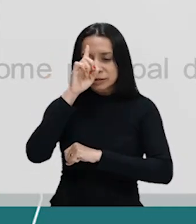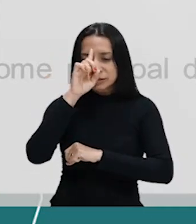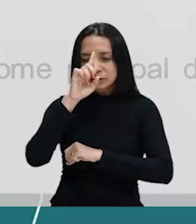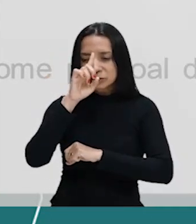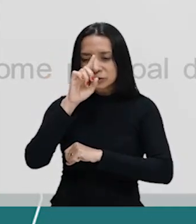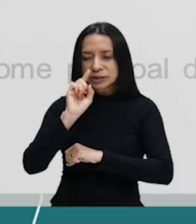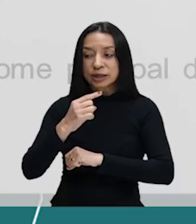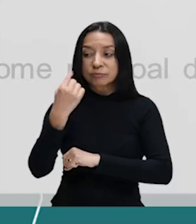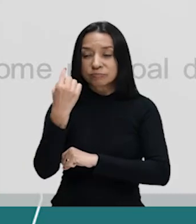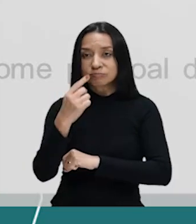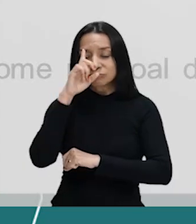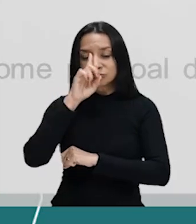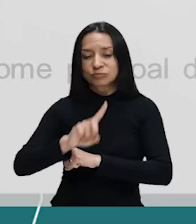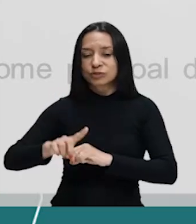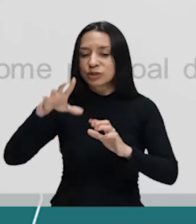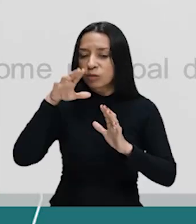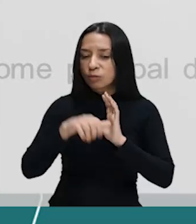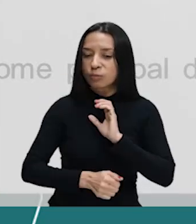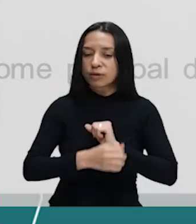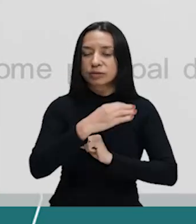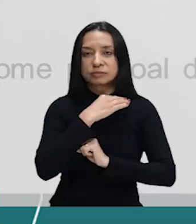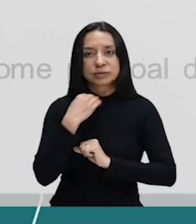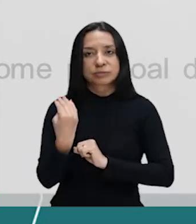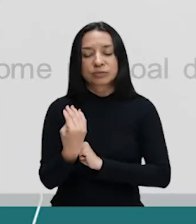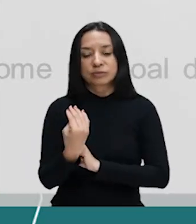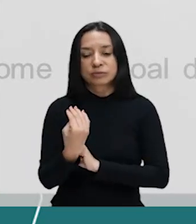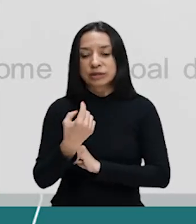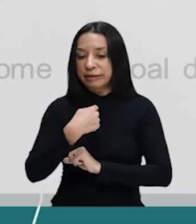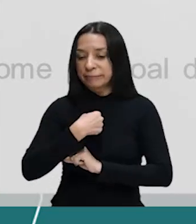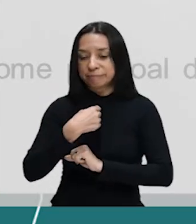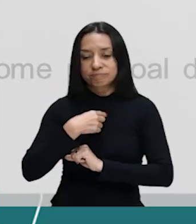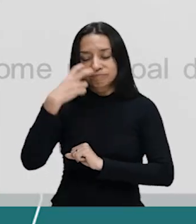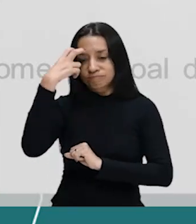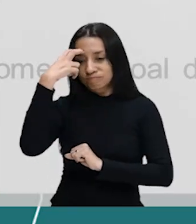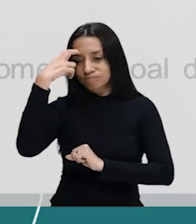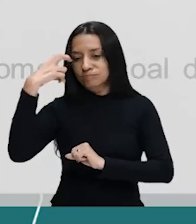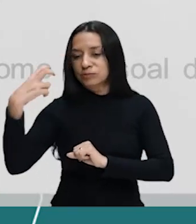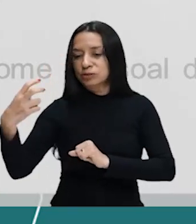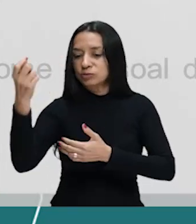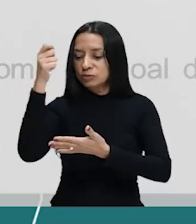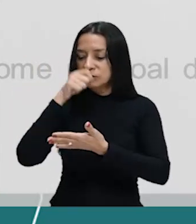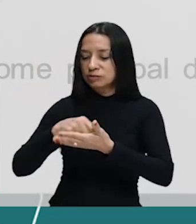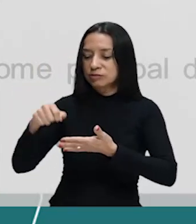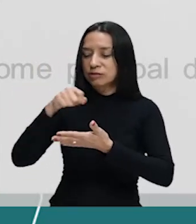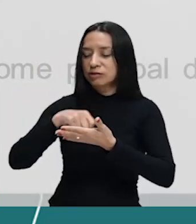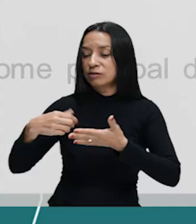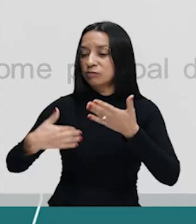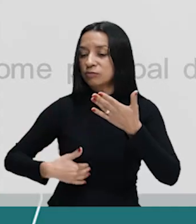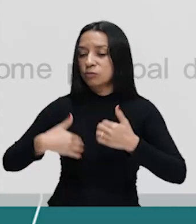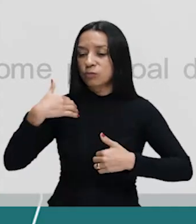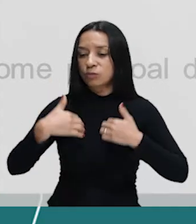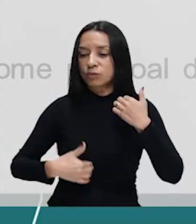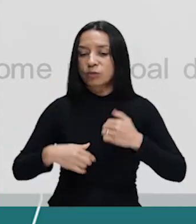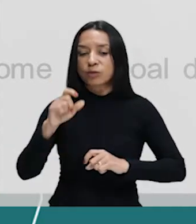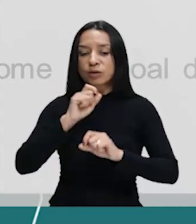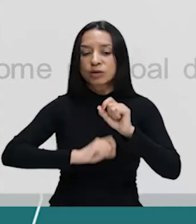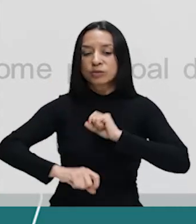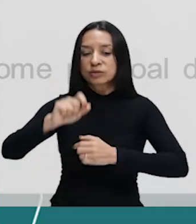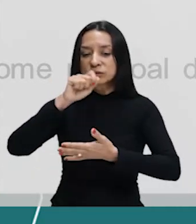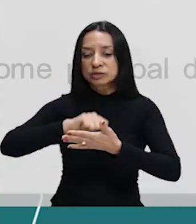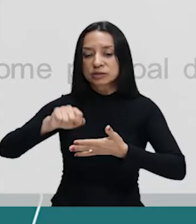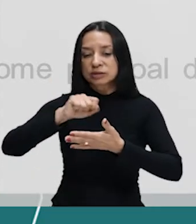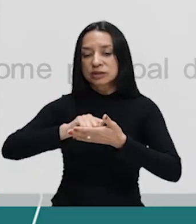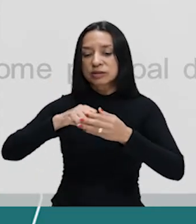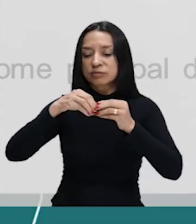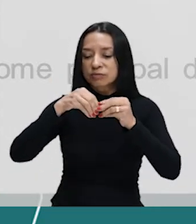da morte. Eu não sou um intelectual. Escrevo com o corpo, e o que escrevo é